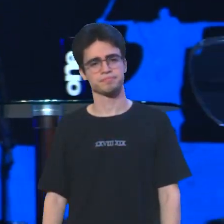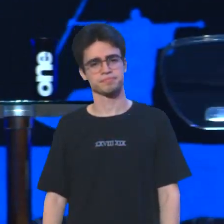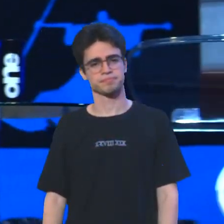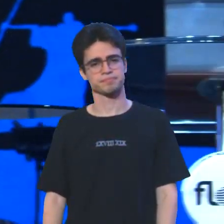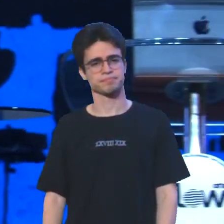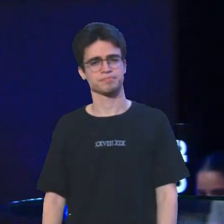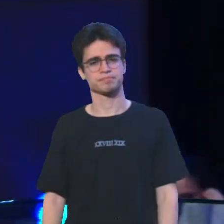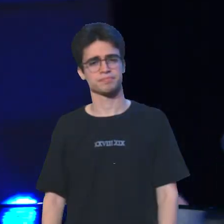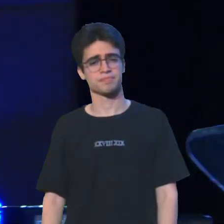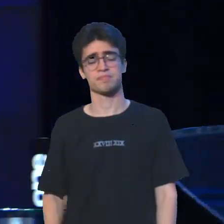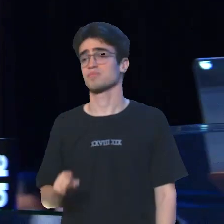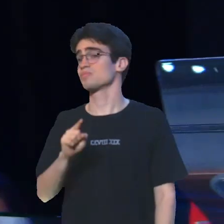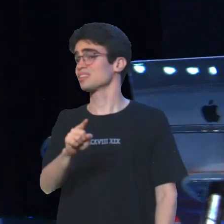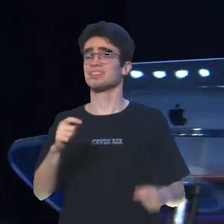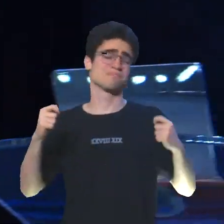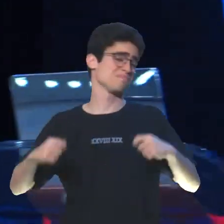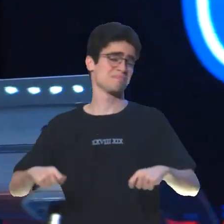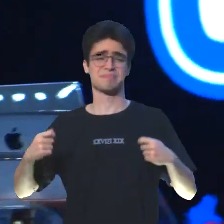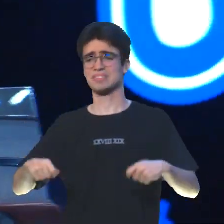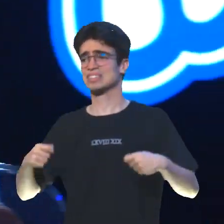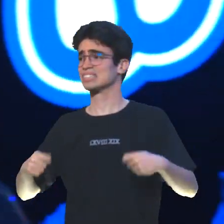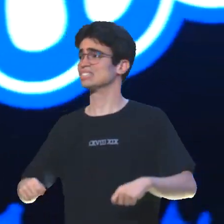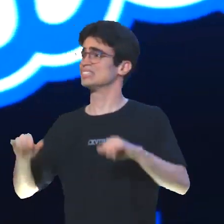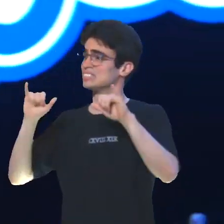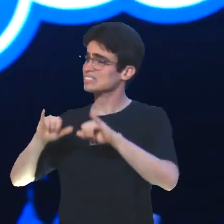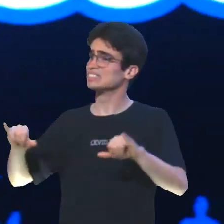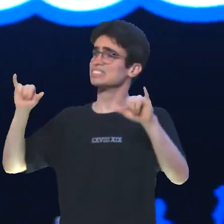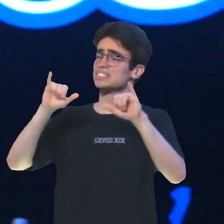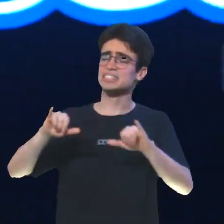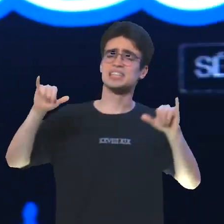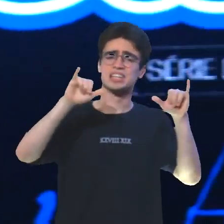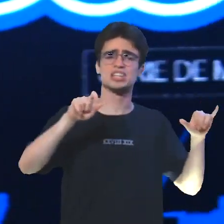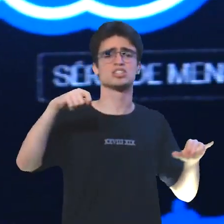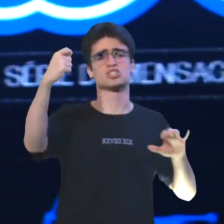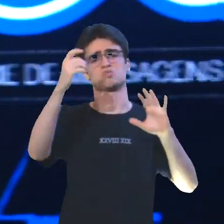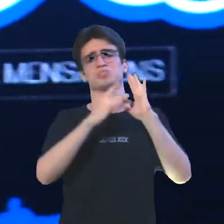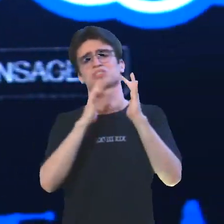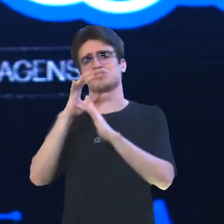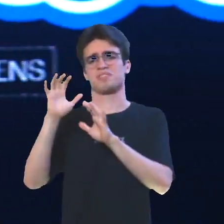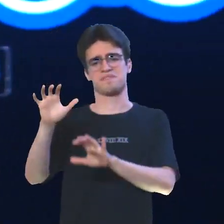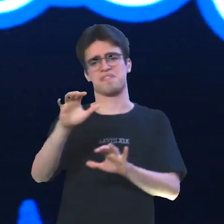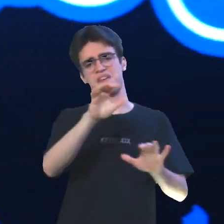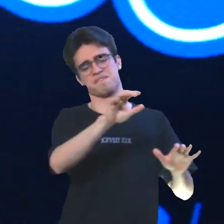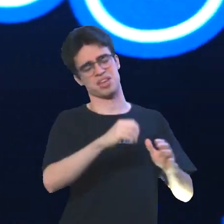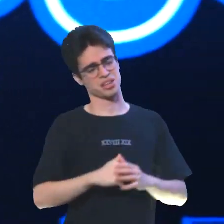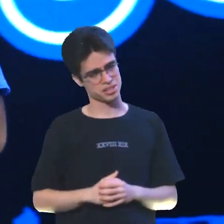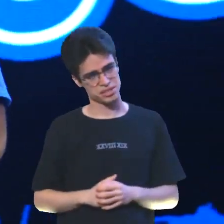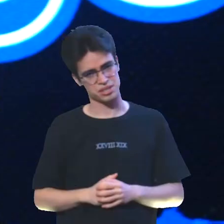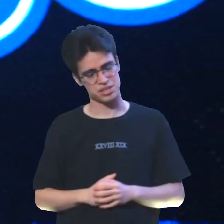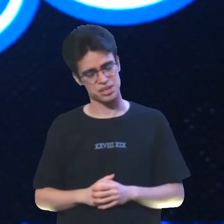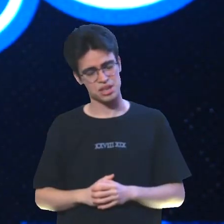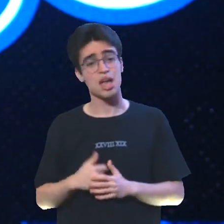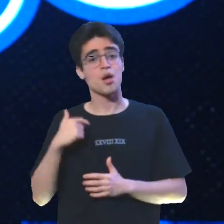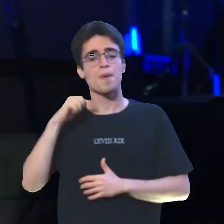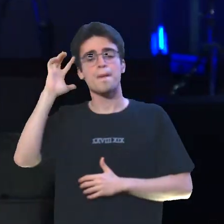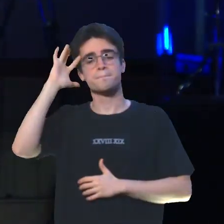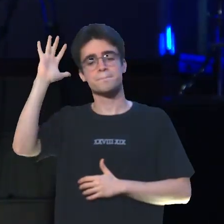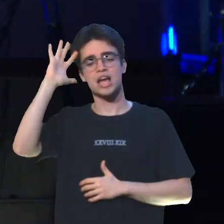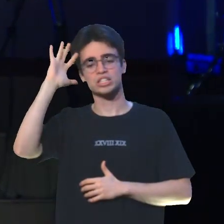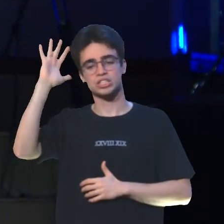Não deixe de testemunhar o que Jesus fez. Eu fico imaginando